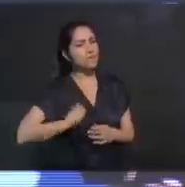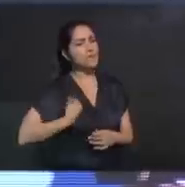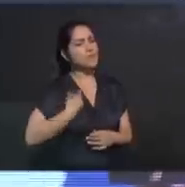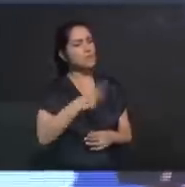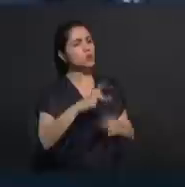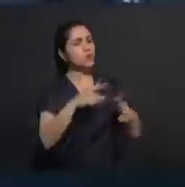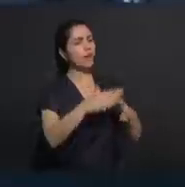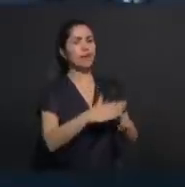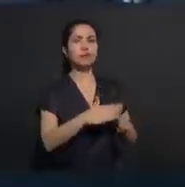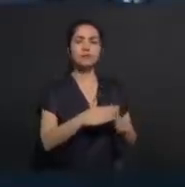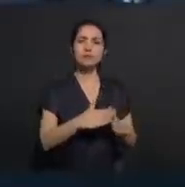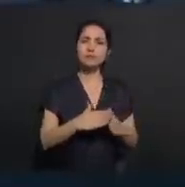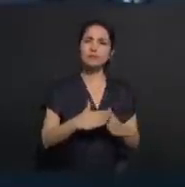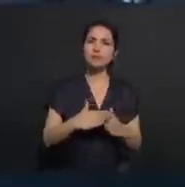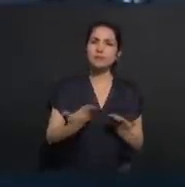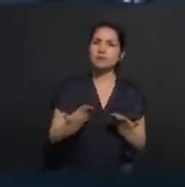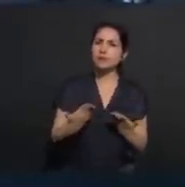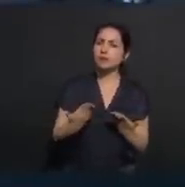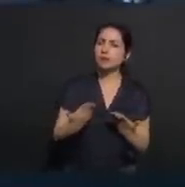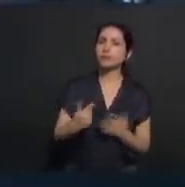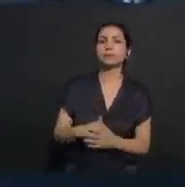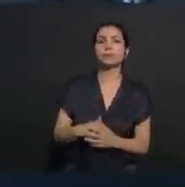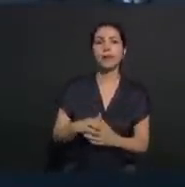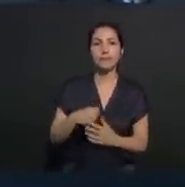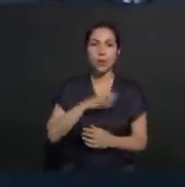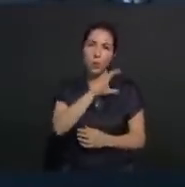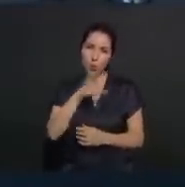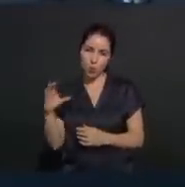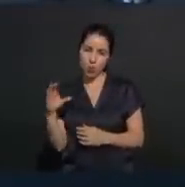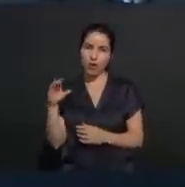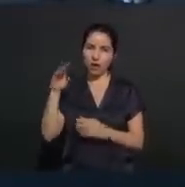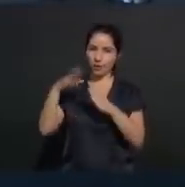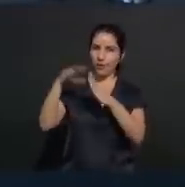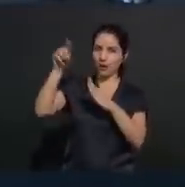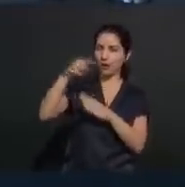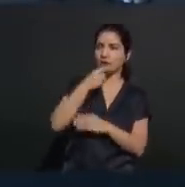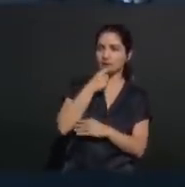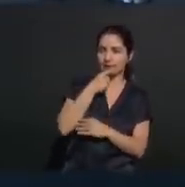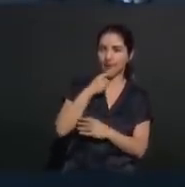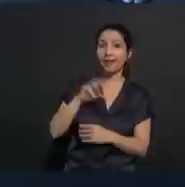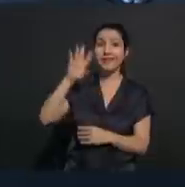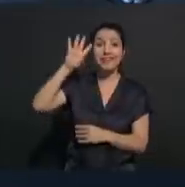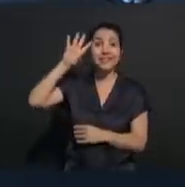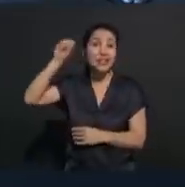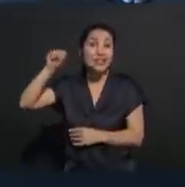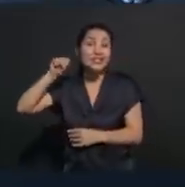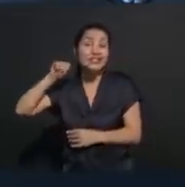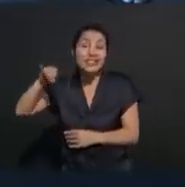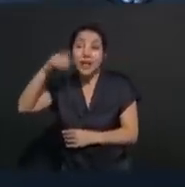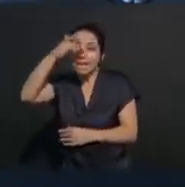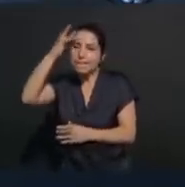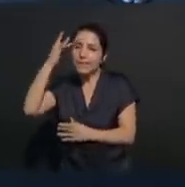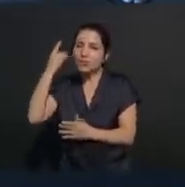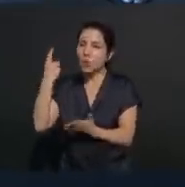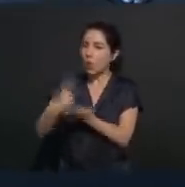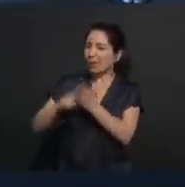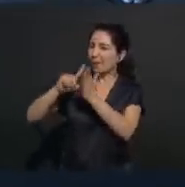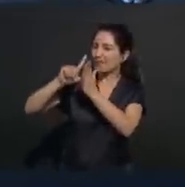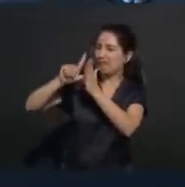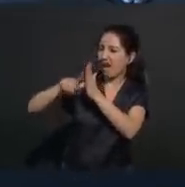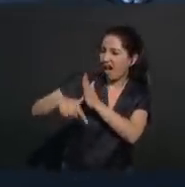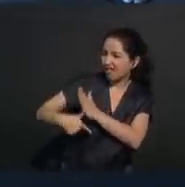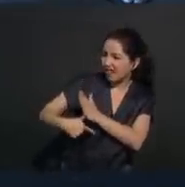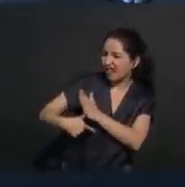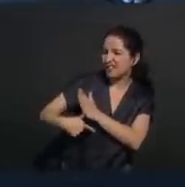sua casa. E você sabe o que o inglês pensa? Meu cunhado é inglês. Eles acham que quando uma pessoa atrasa para um compromisso é porque ela não teve